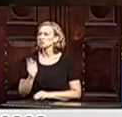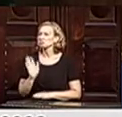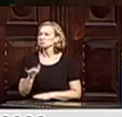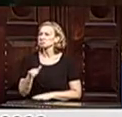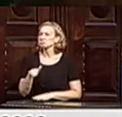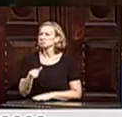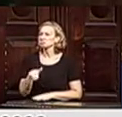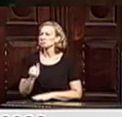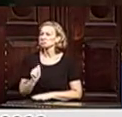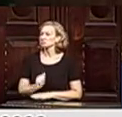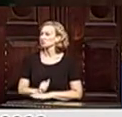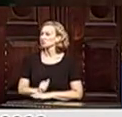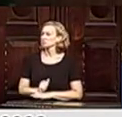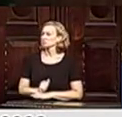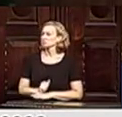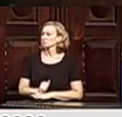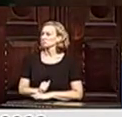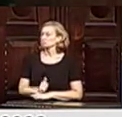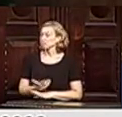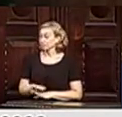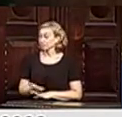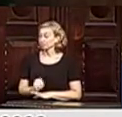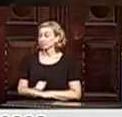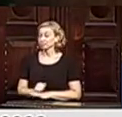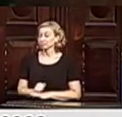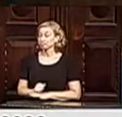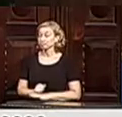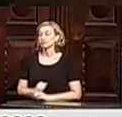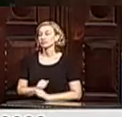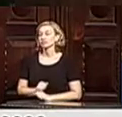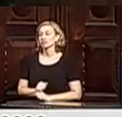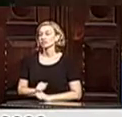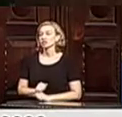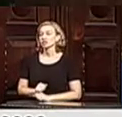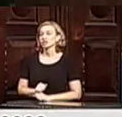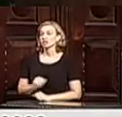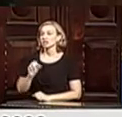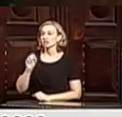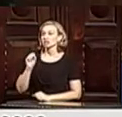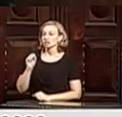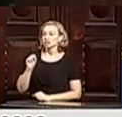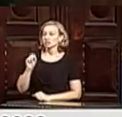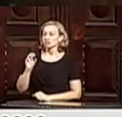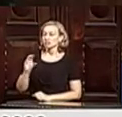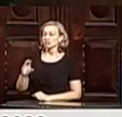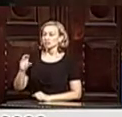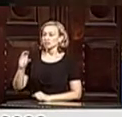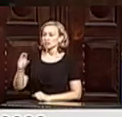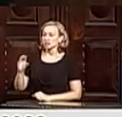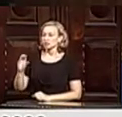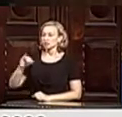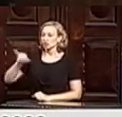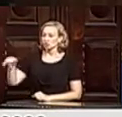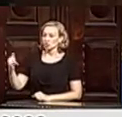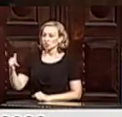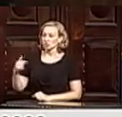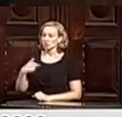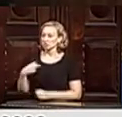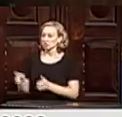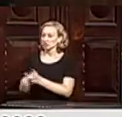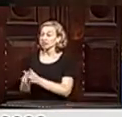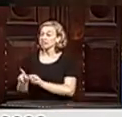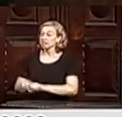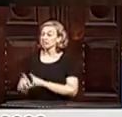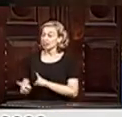significa absolutamente nada. Mesmo usando esses argumentos na CCJ, da qual eu não sou membro, mas fiz questão de fazer a